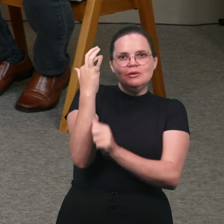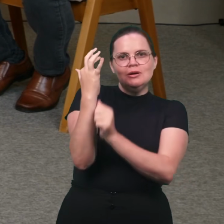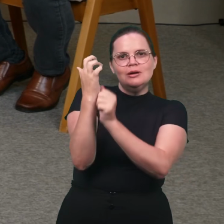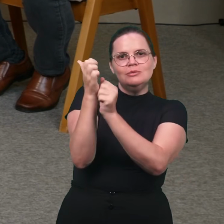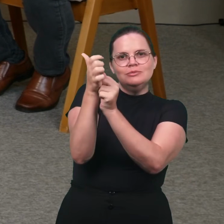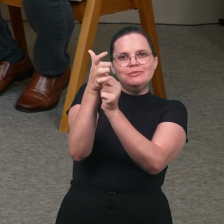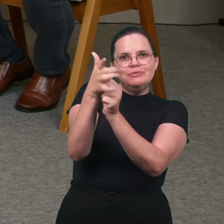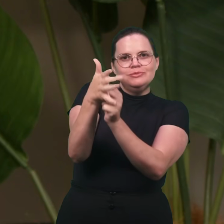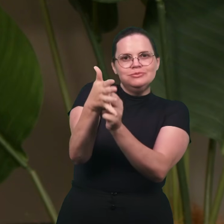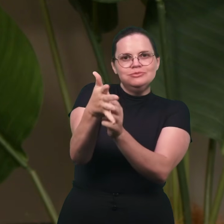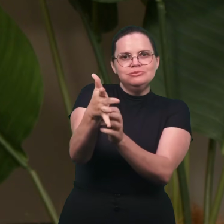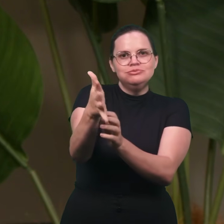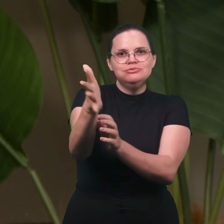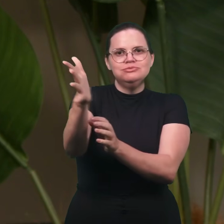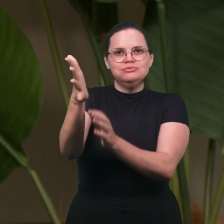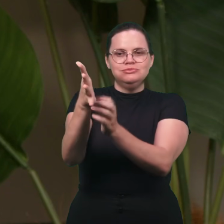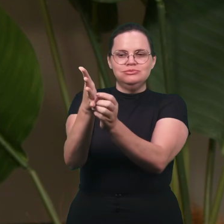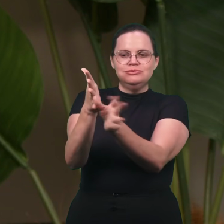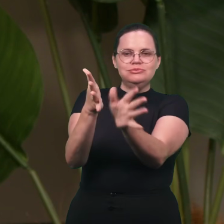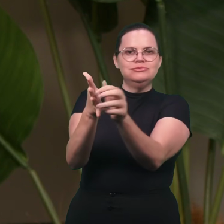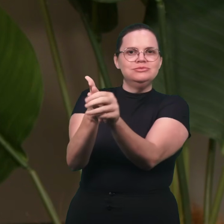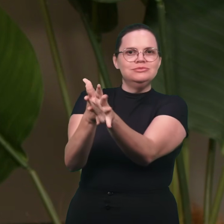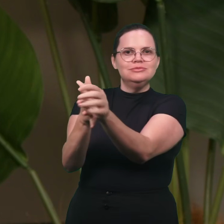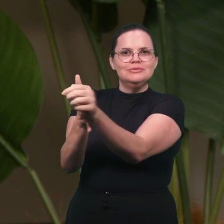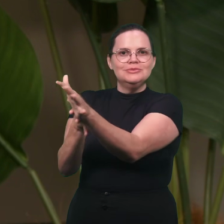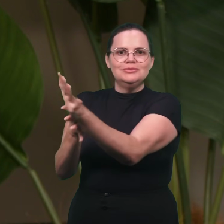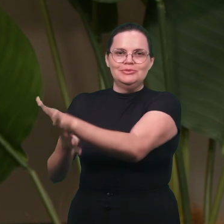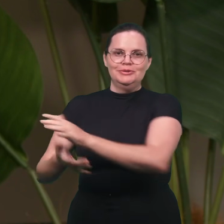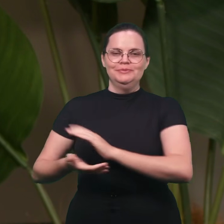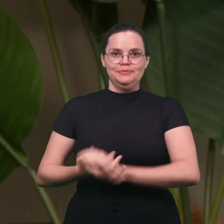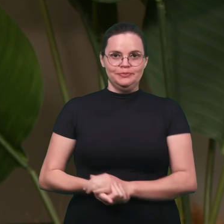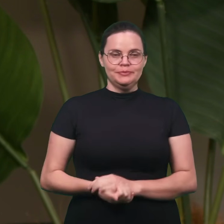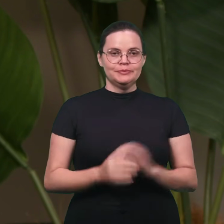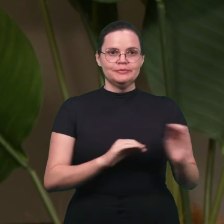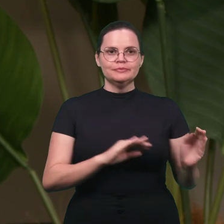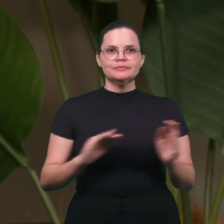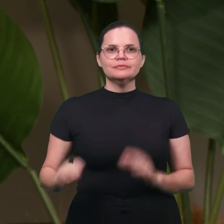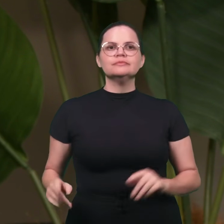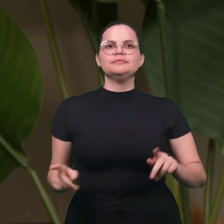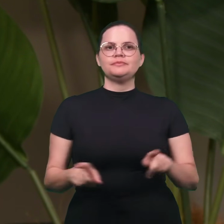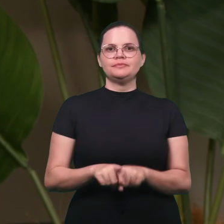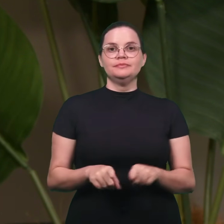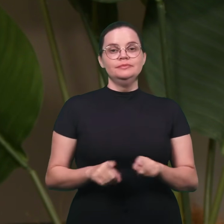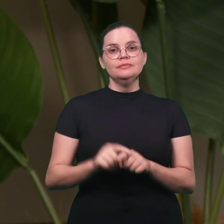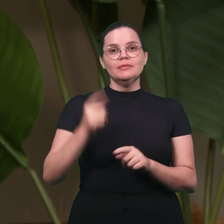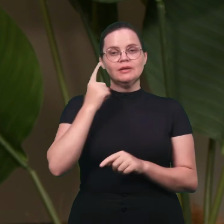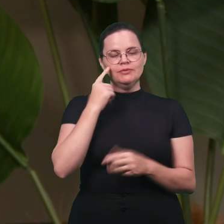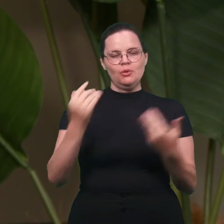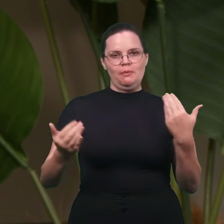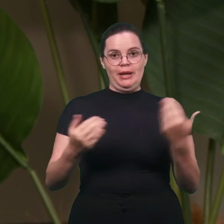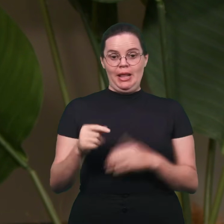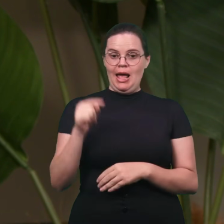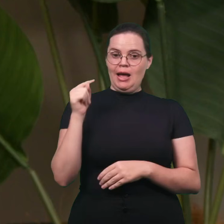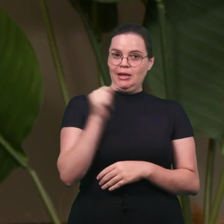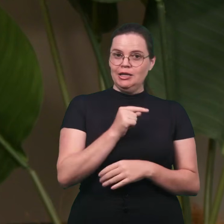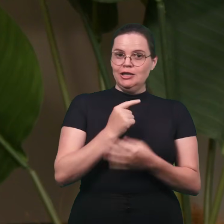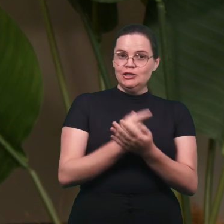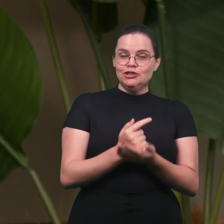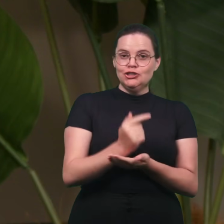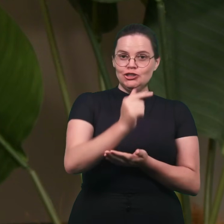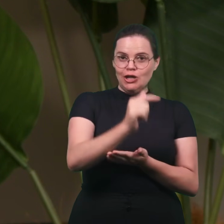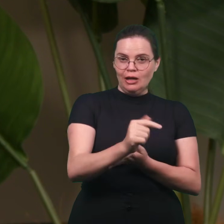ramo frutífero. Mas lá em Isaías diz que ele é raiz de terra seca. A aparência